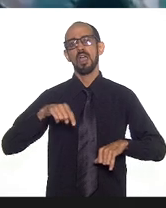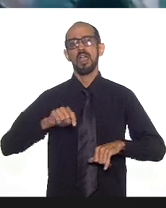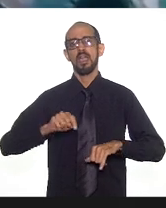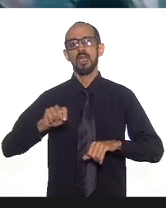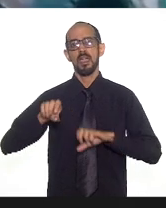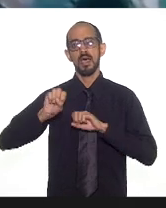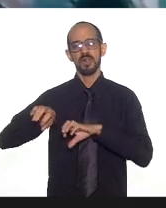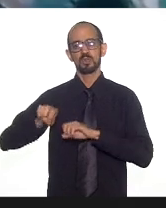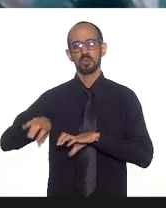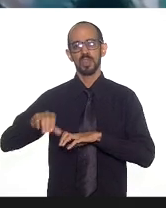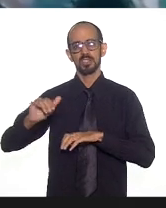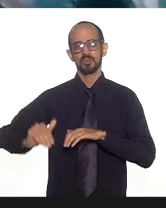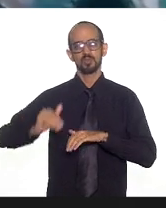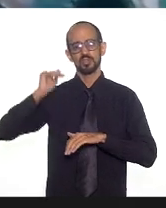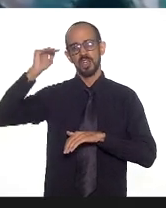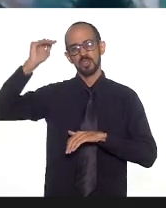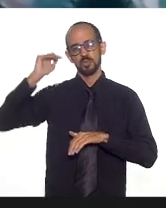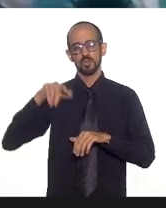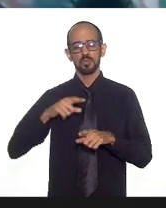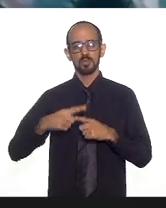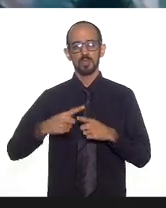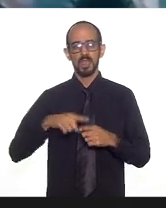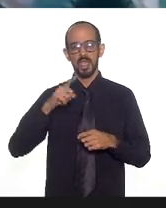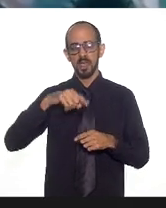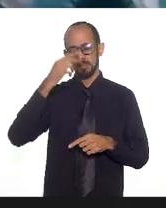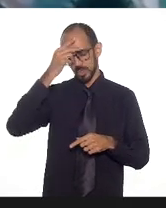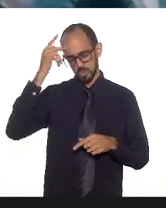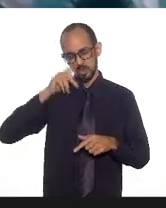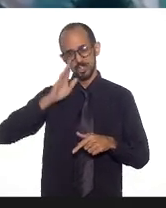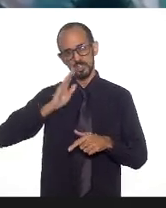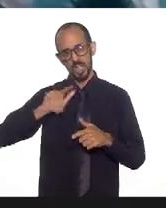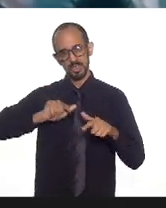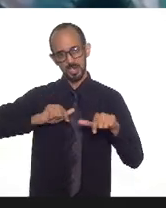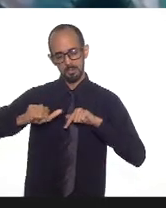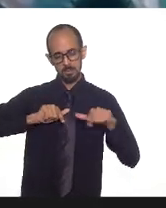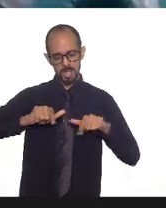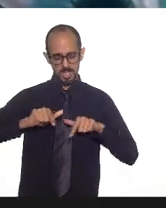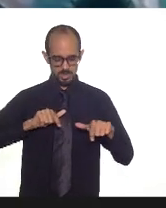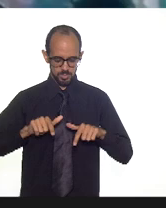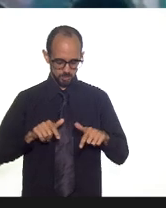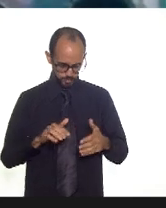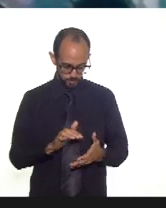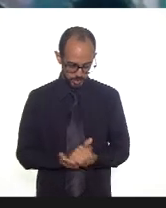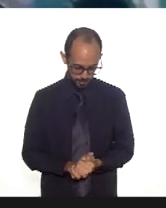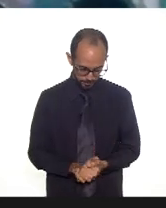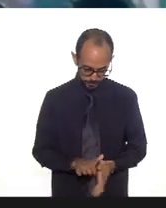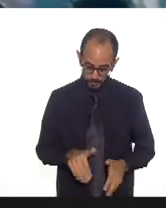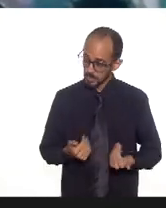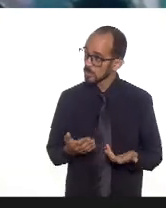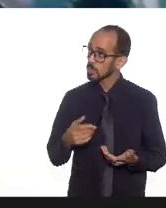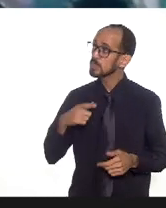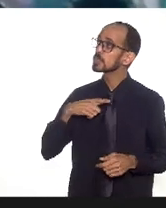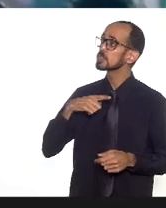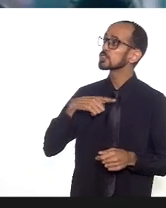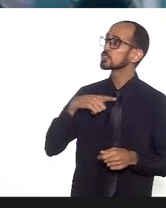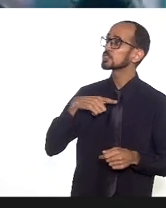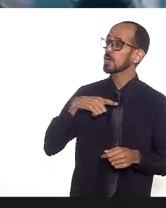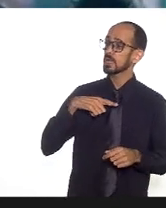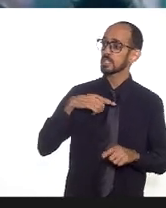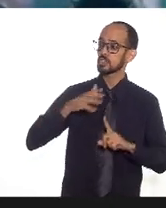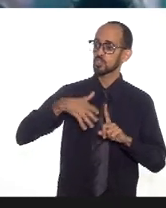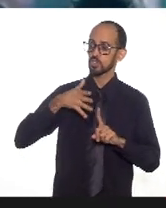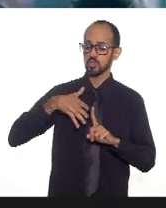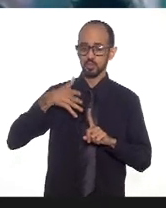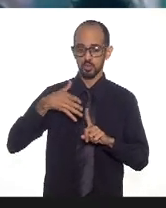serem pessoas que já estão no mundo do trabalho, que já encontraram seu lugar no mundo, a gente encontra muito esse discurso, né? Mas a gente